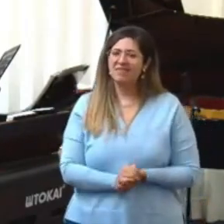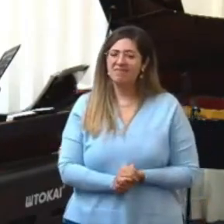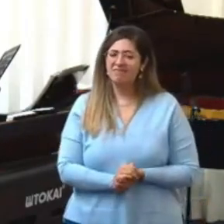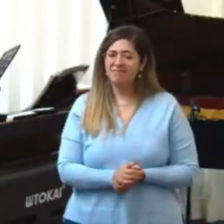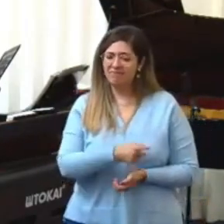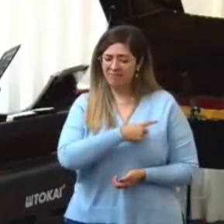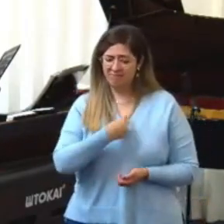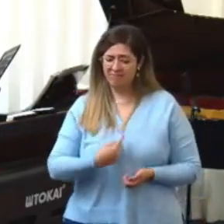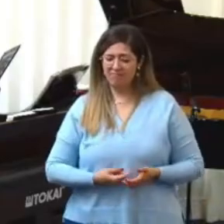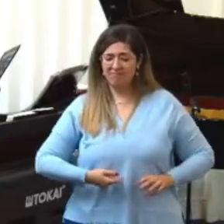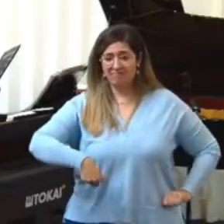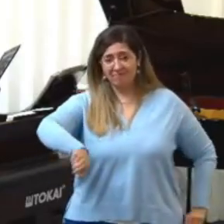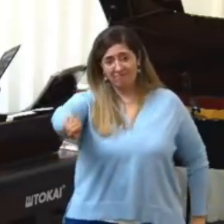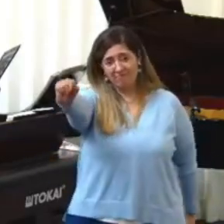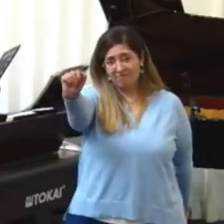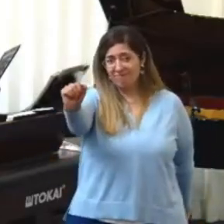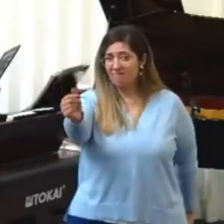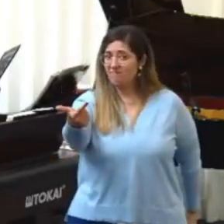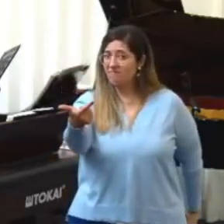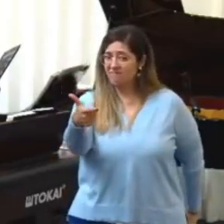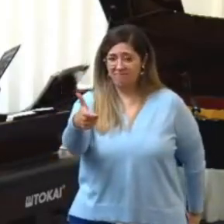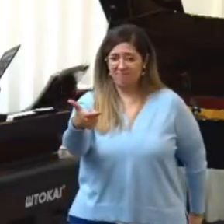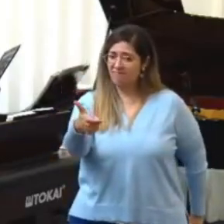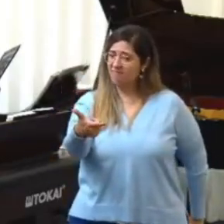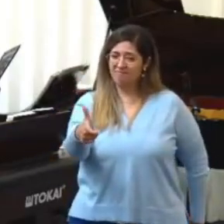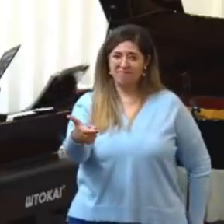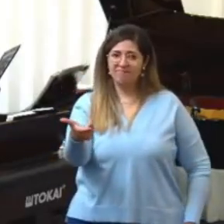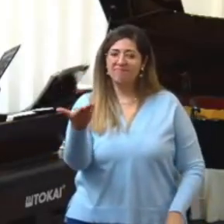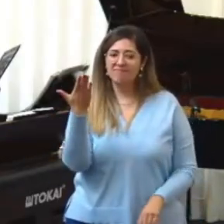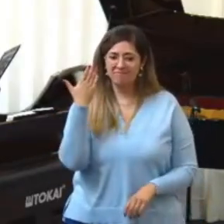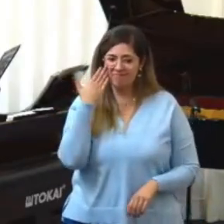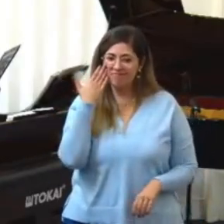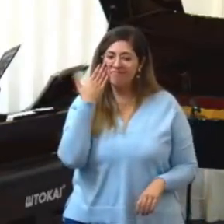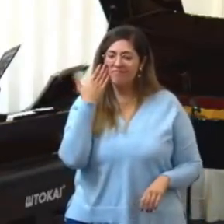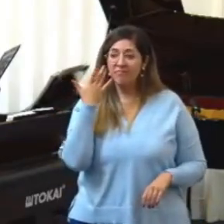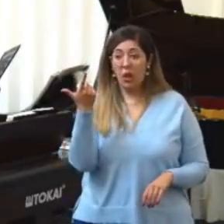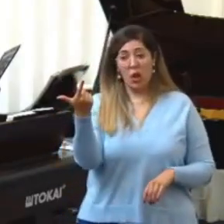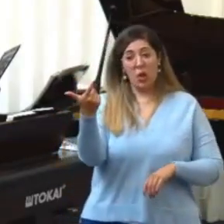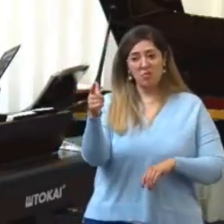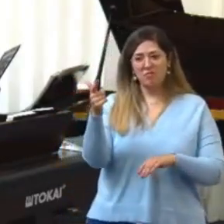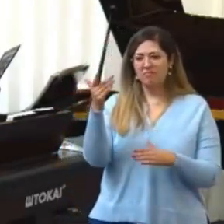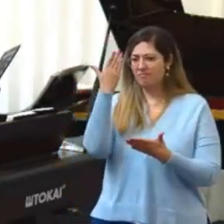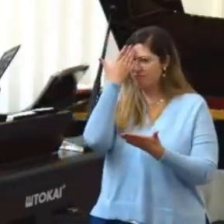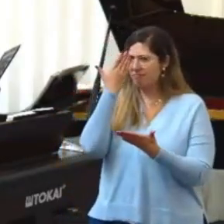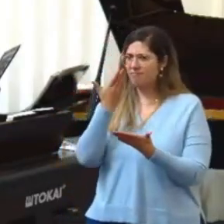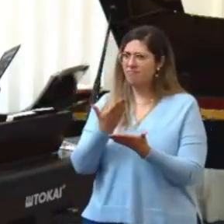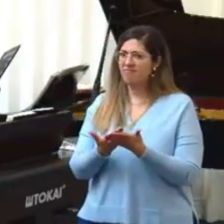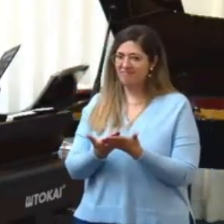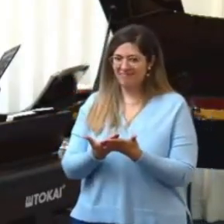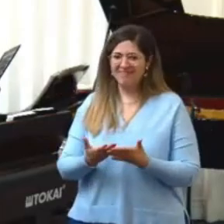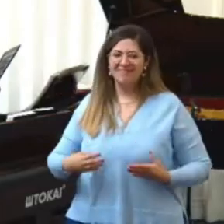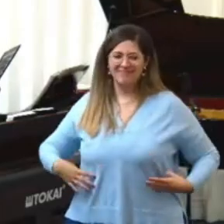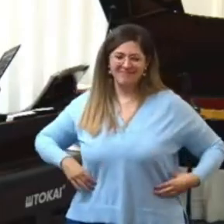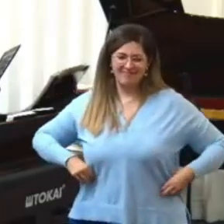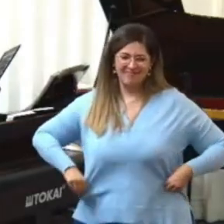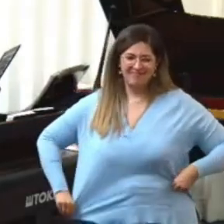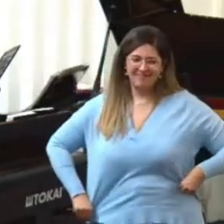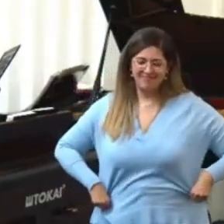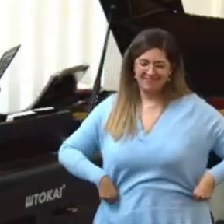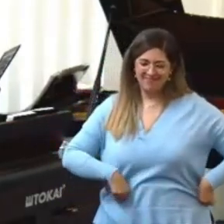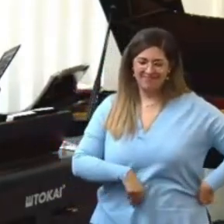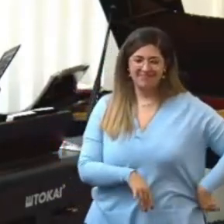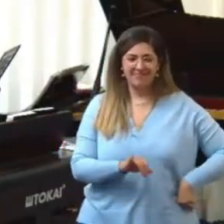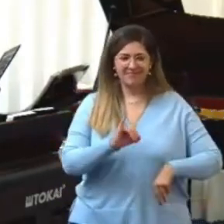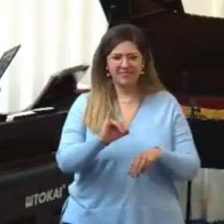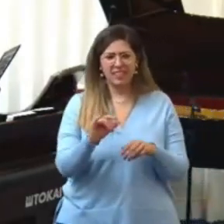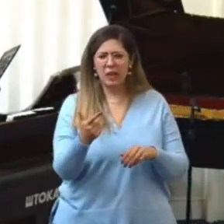Super-heróis não existem, crianças, não tem jeito, tem que achar uma outra maneira de viver. Se